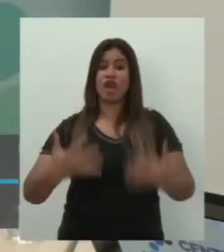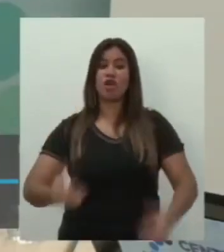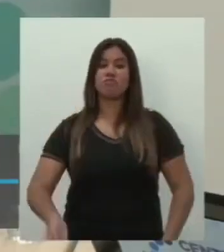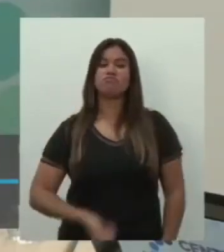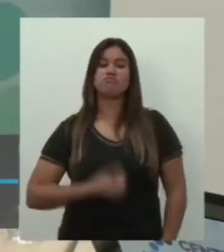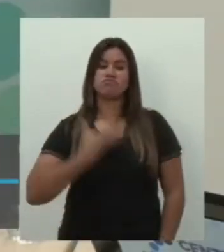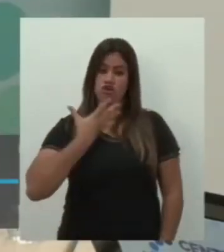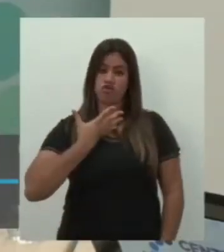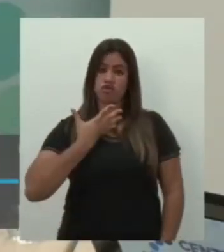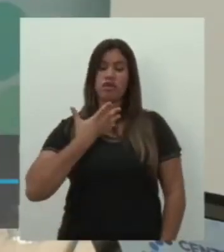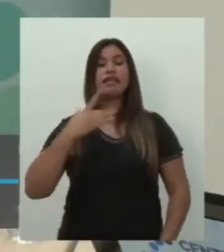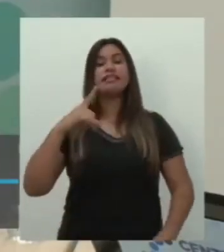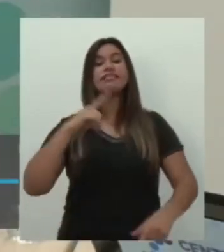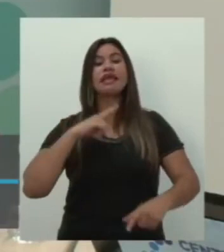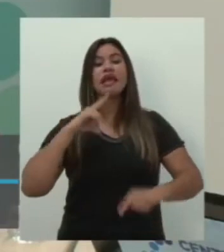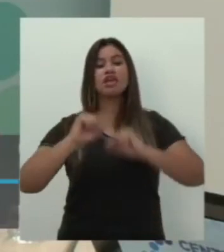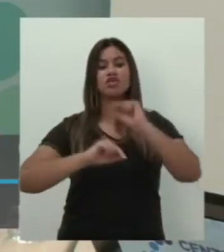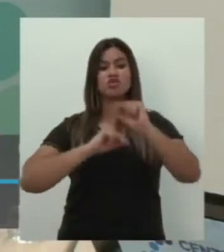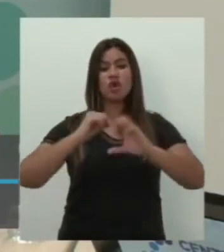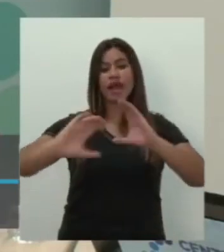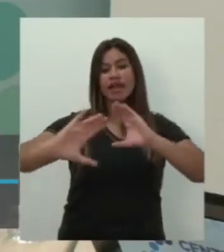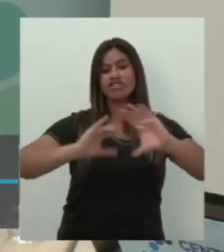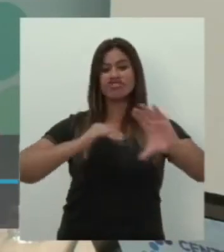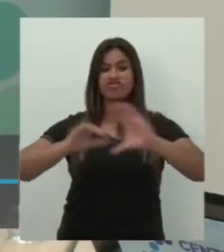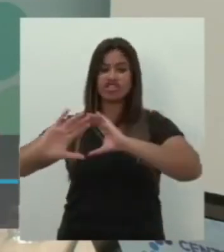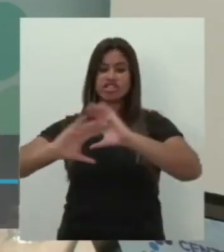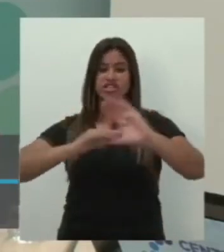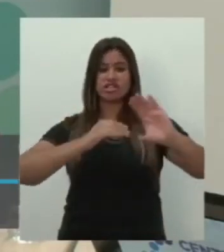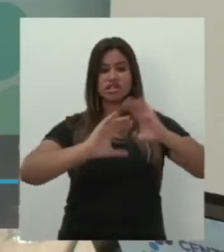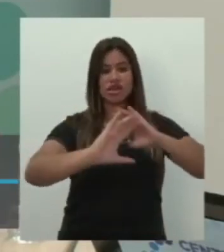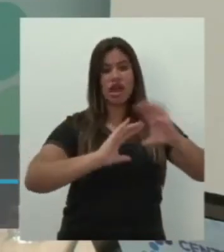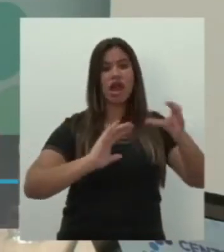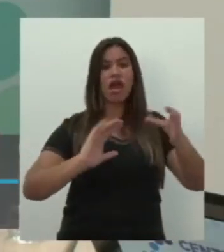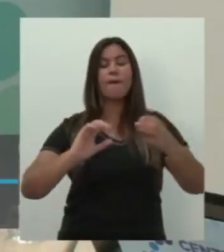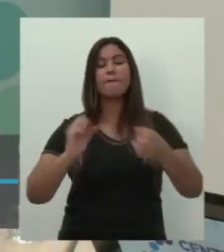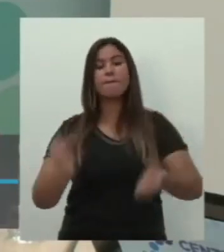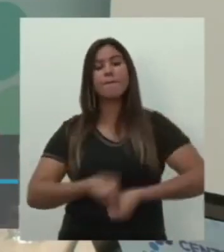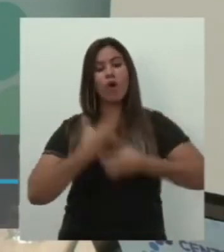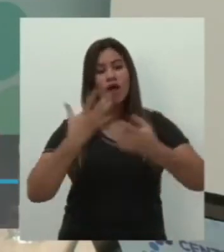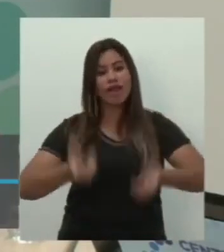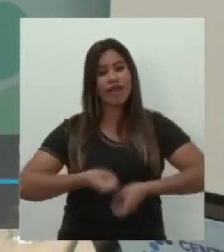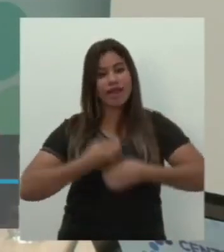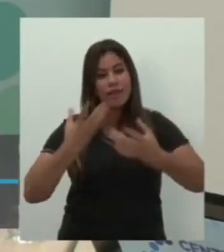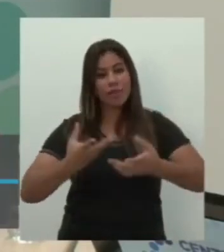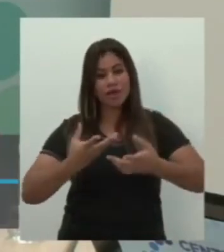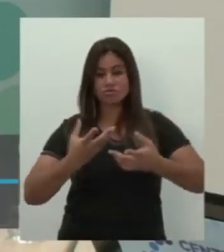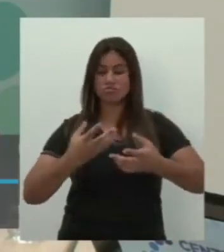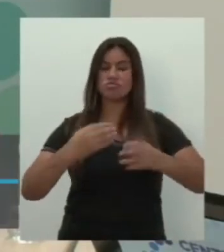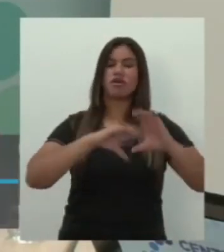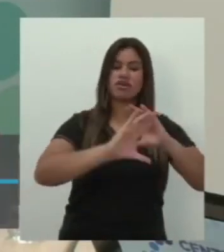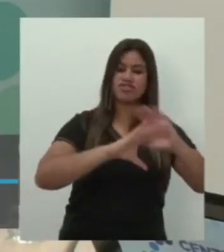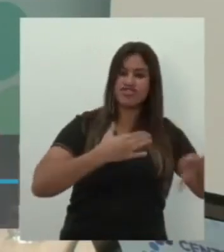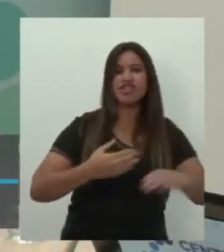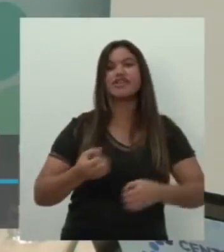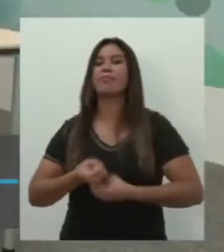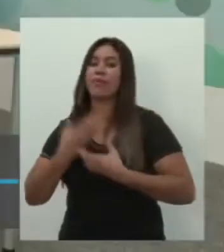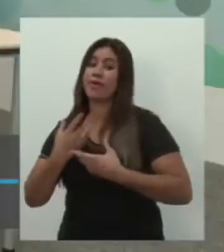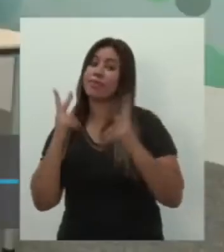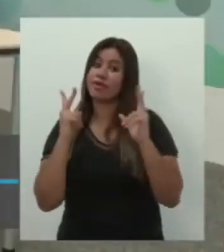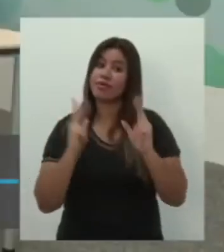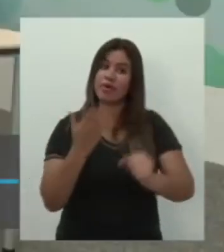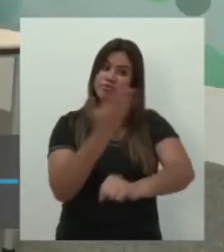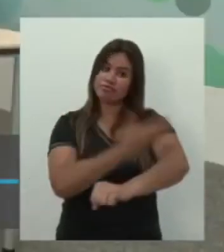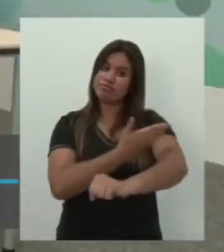trovadorismo, as cantigas, né, as canções, os poemas, quando eu falo isso, isso, estou falando da mesma coisa, tá? Cantigas, trovas, canções.